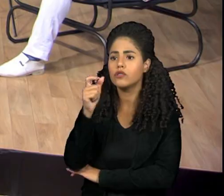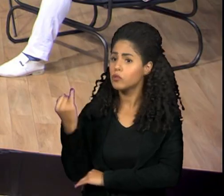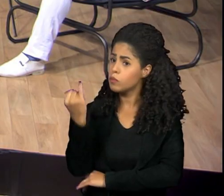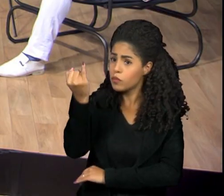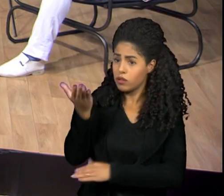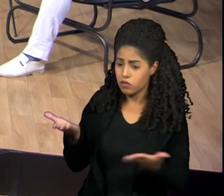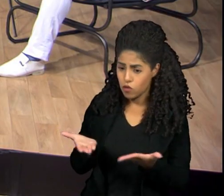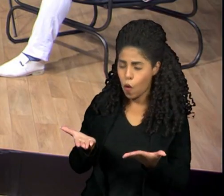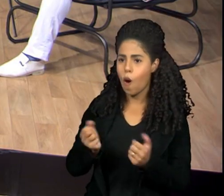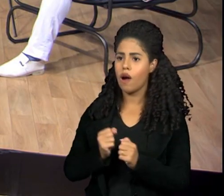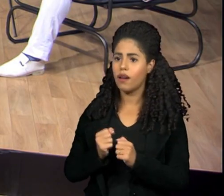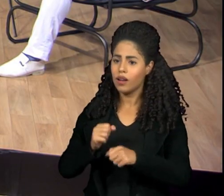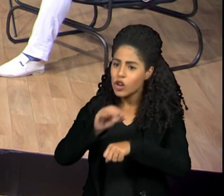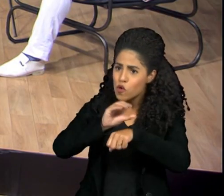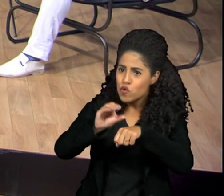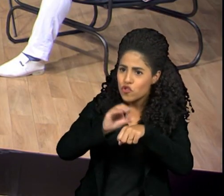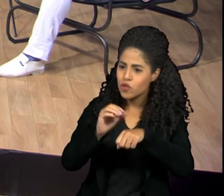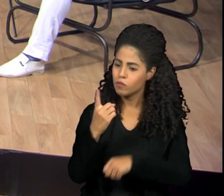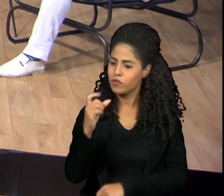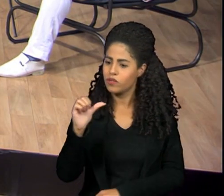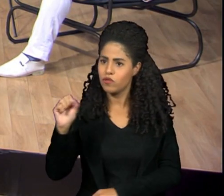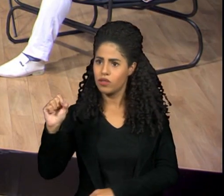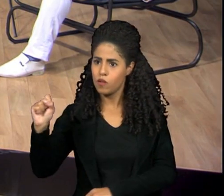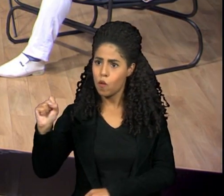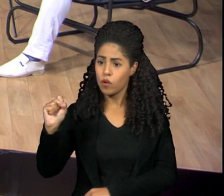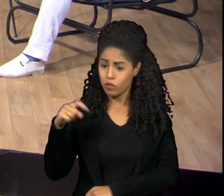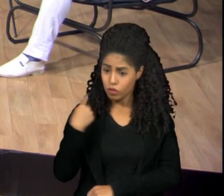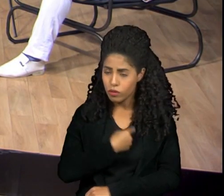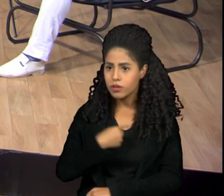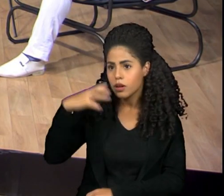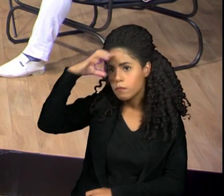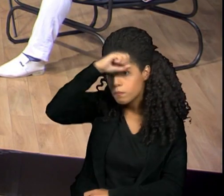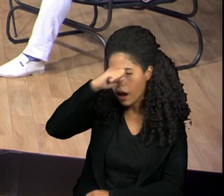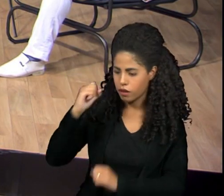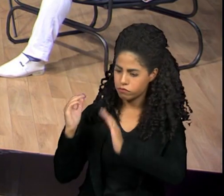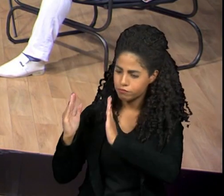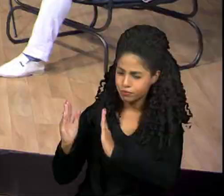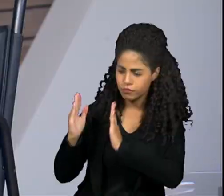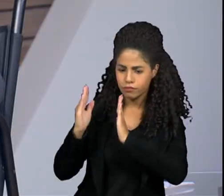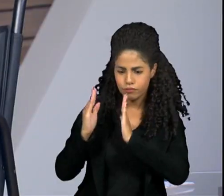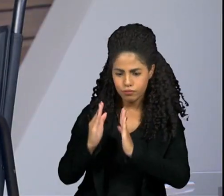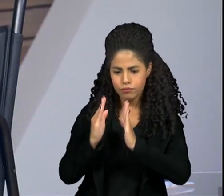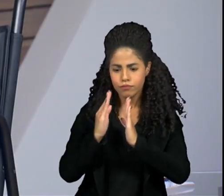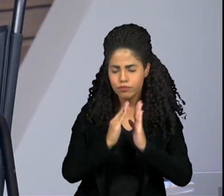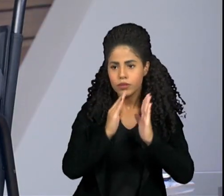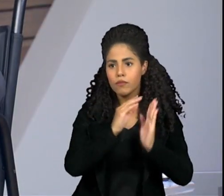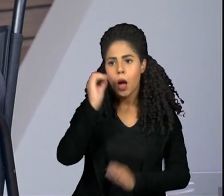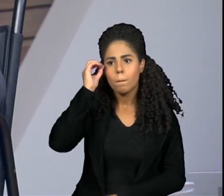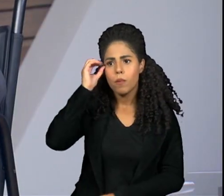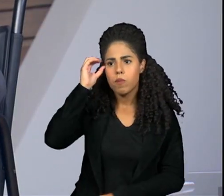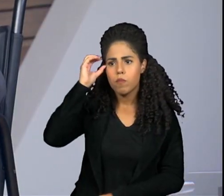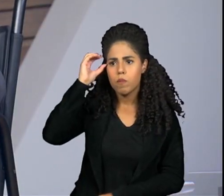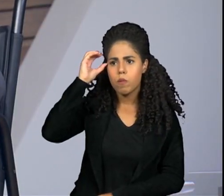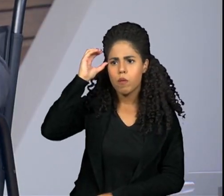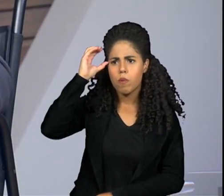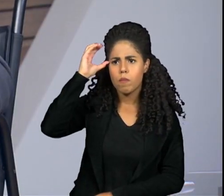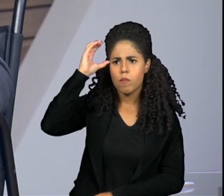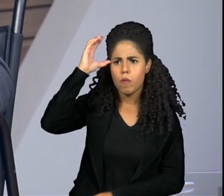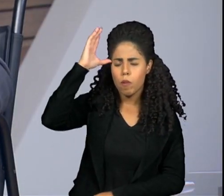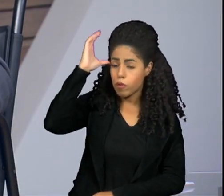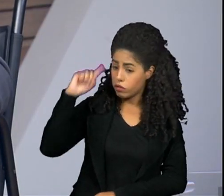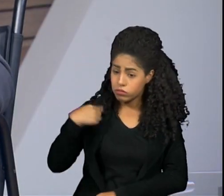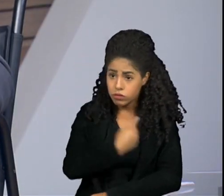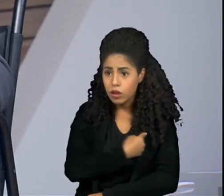recente no Brasil. A Constituição é de 88. Nós estamos num processo que eu acho que todos ganham. Todos nós ganhamos